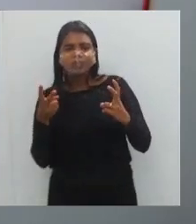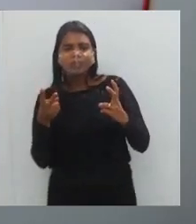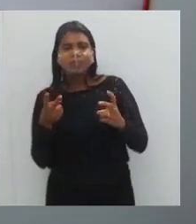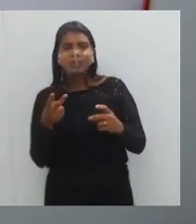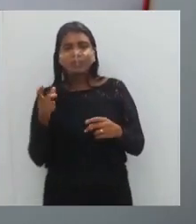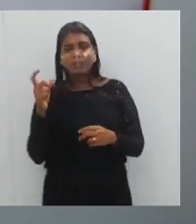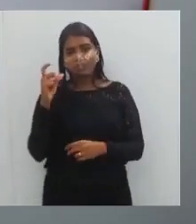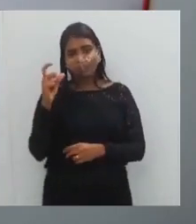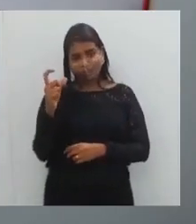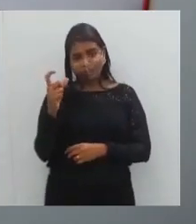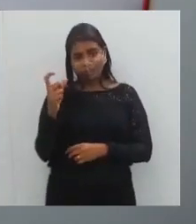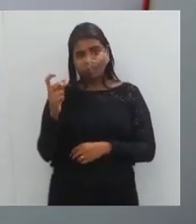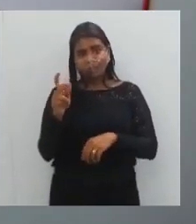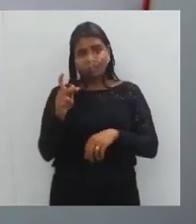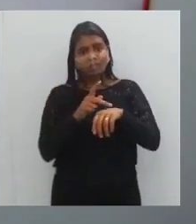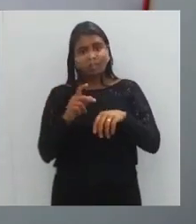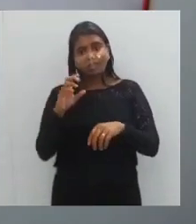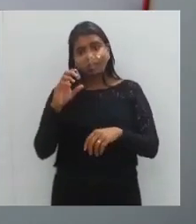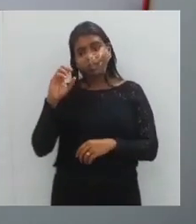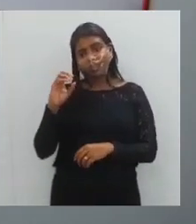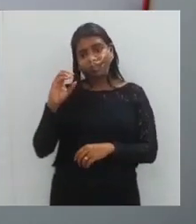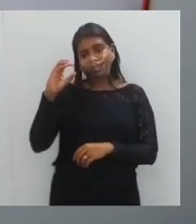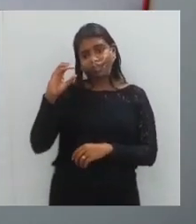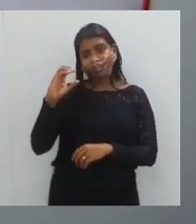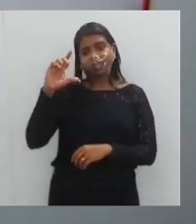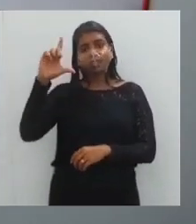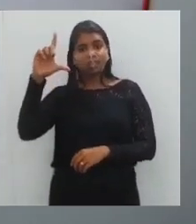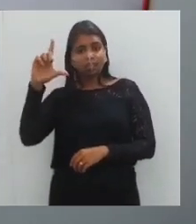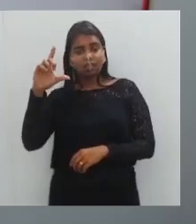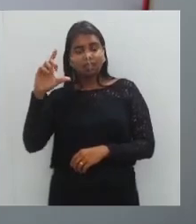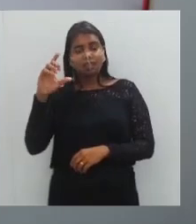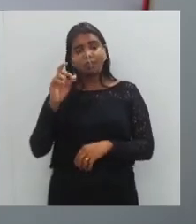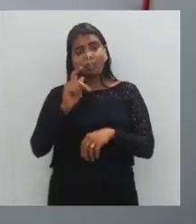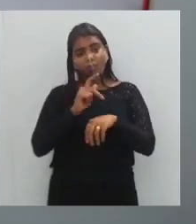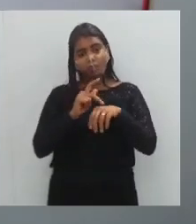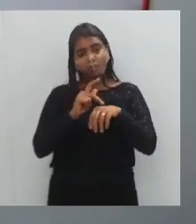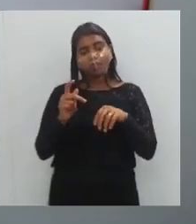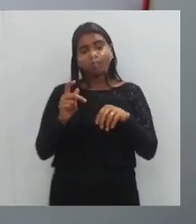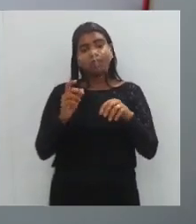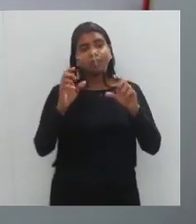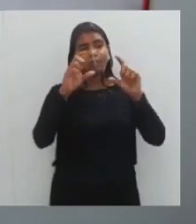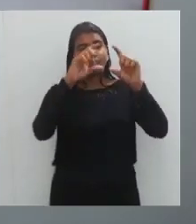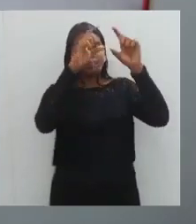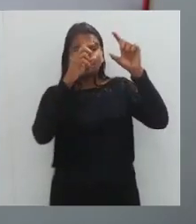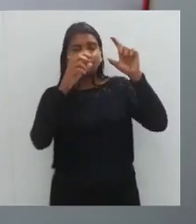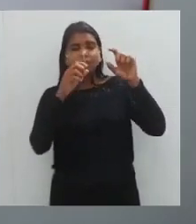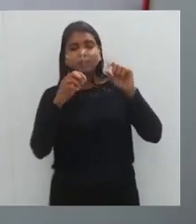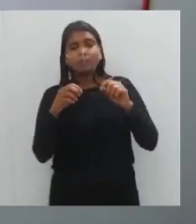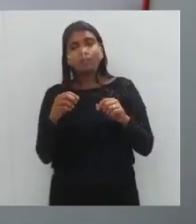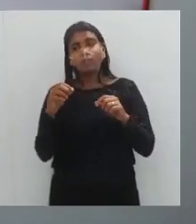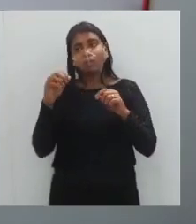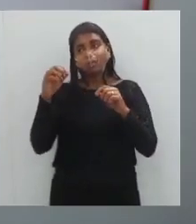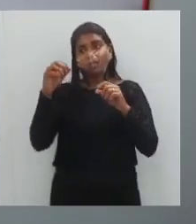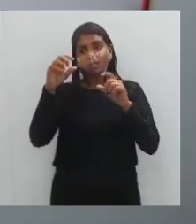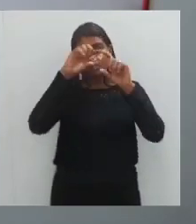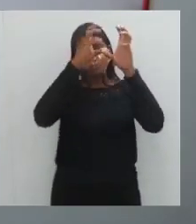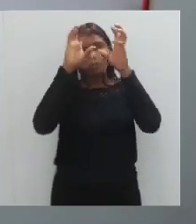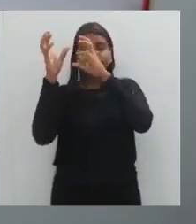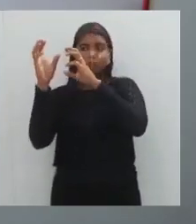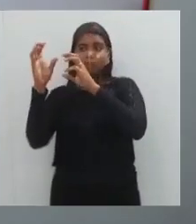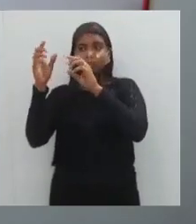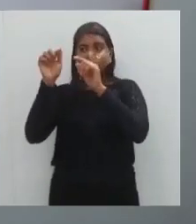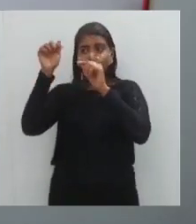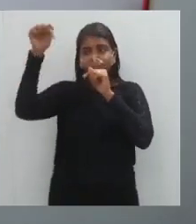palavra está em negrito, em caixa alta, se esses balões eles estão em formato de nuvens, se eles